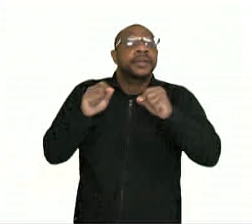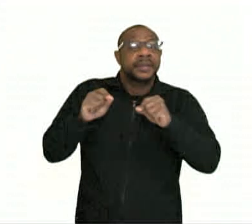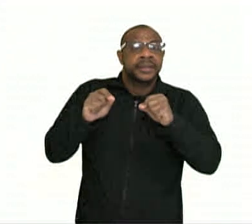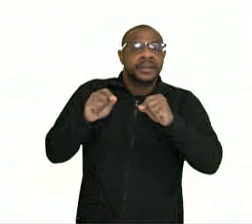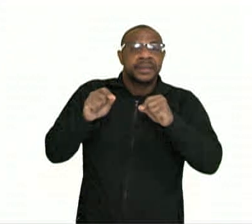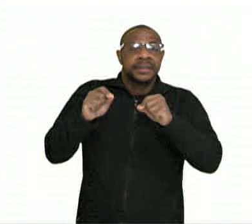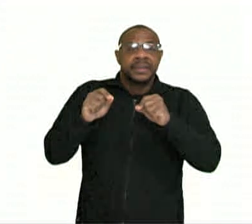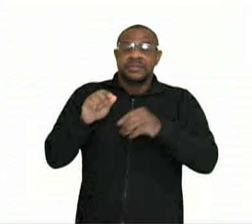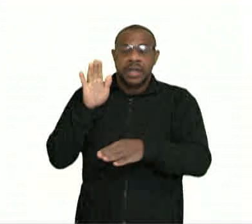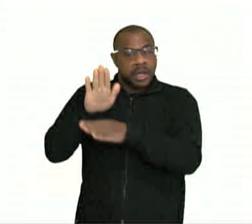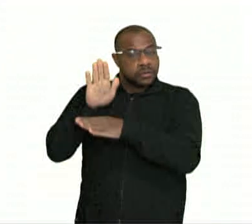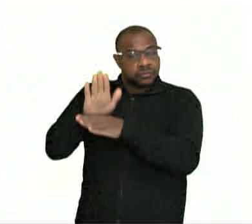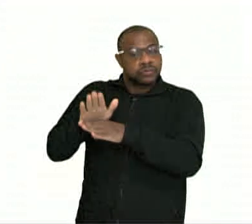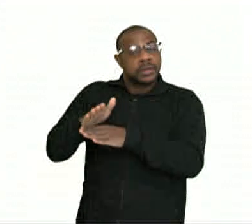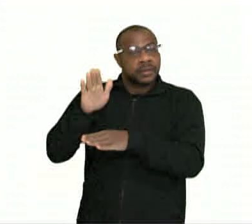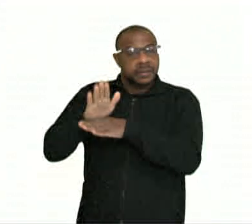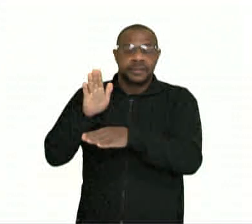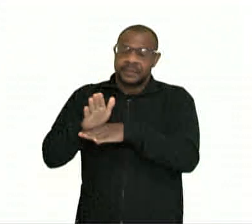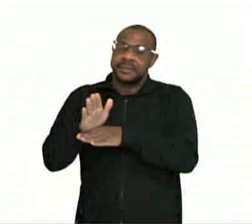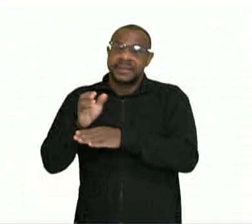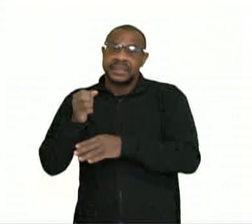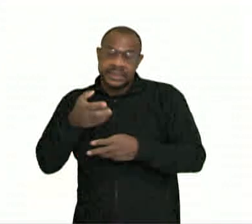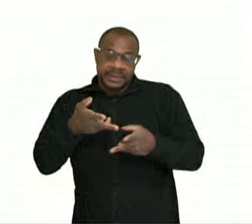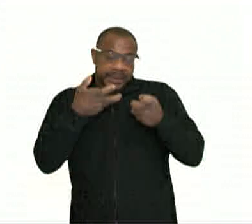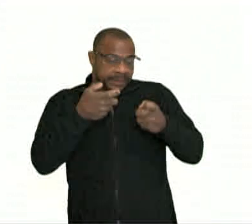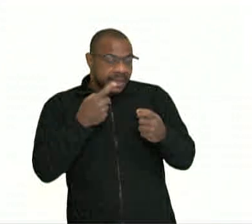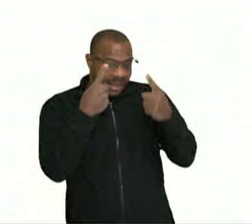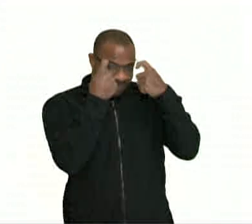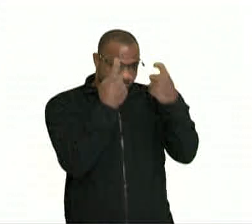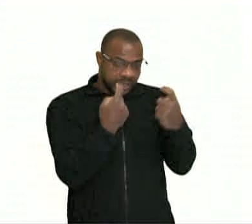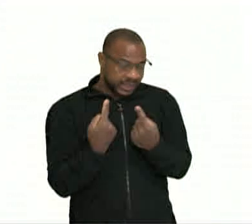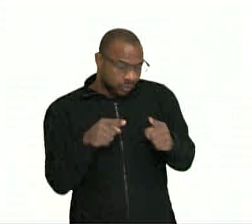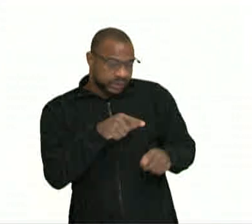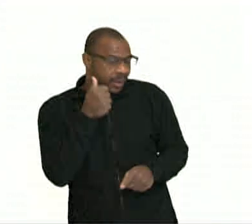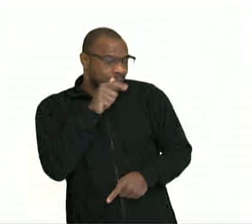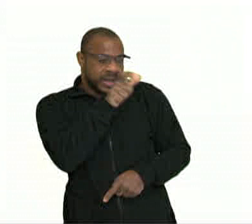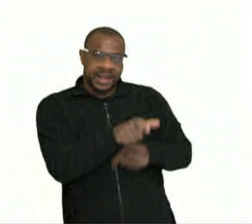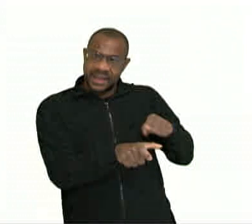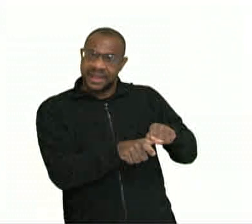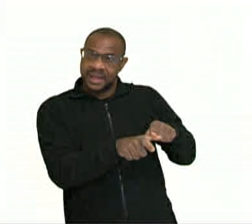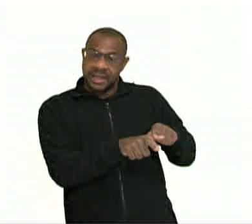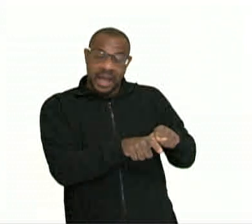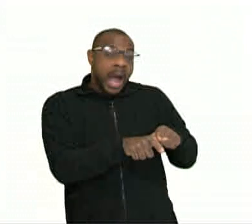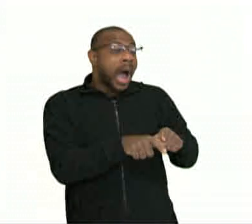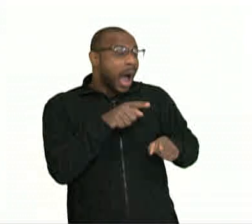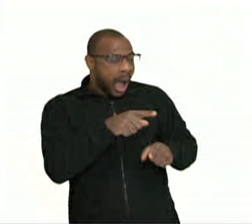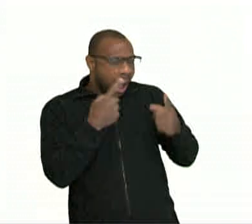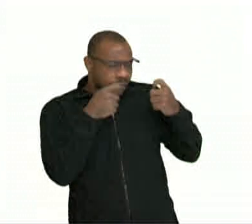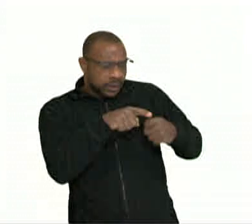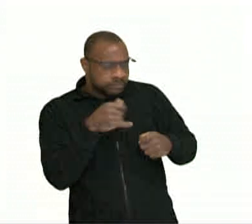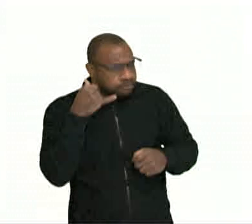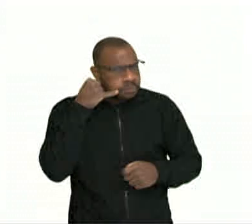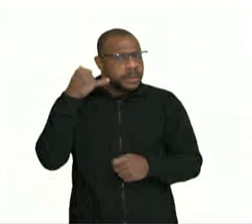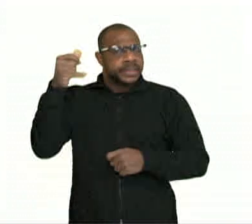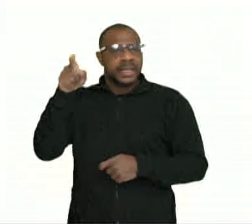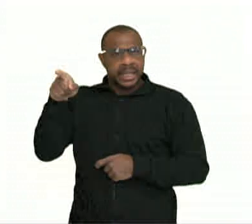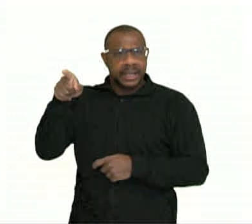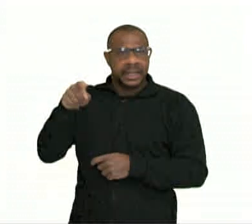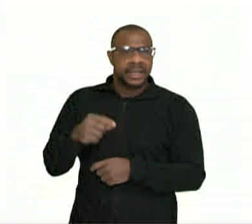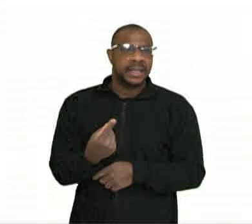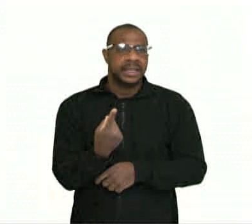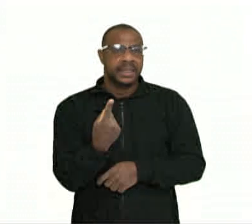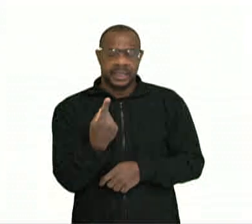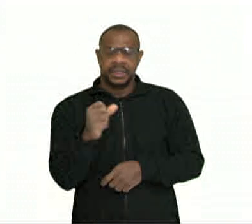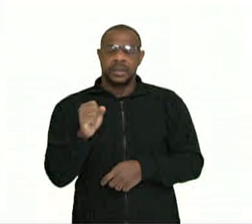De colaborar denunciando a violência contra quem? Contra a mulher. Para isso, ligando o 180. Ó. Observe